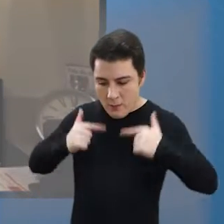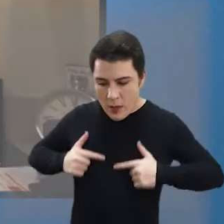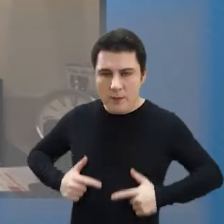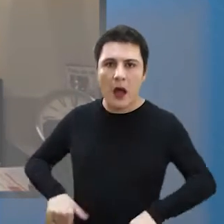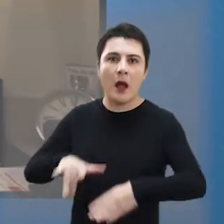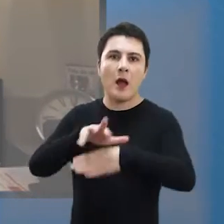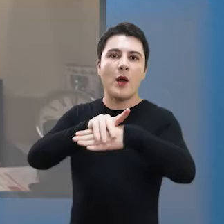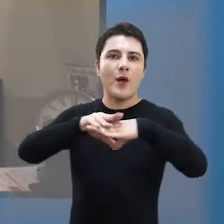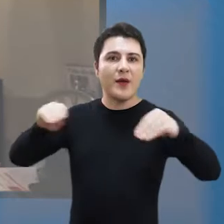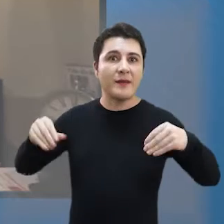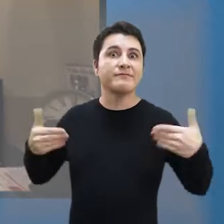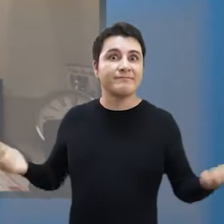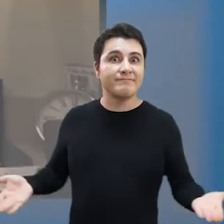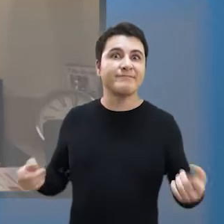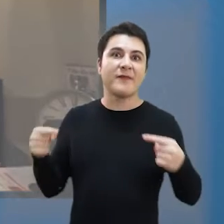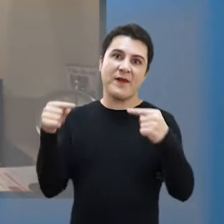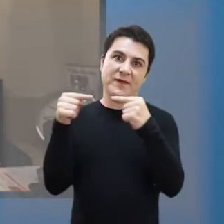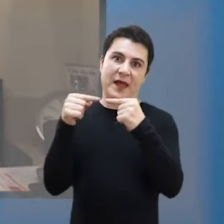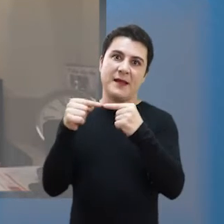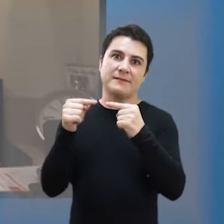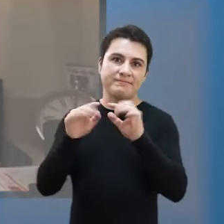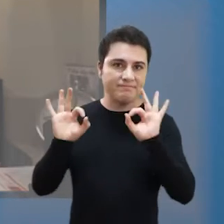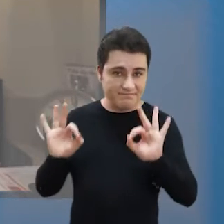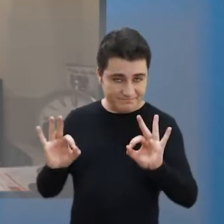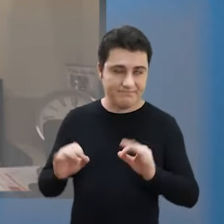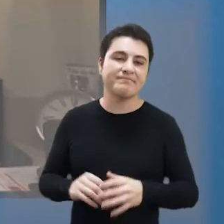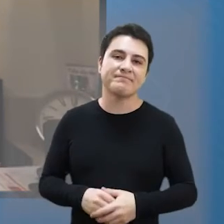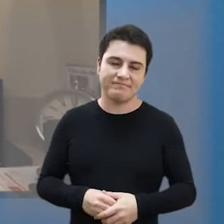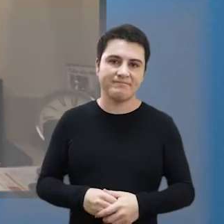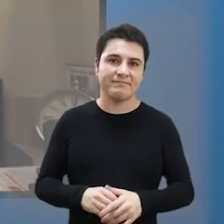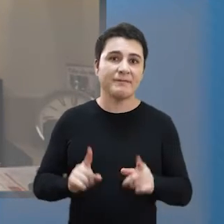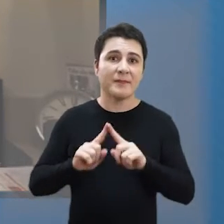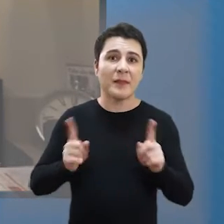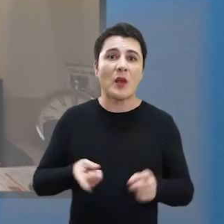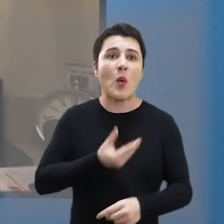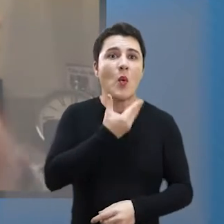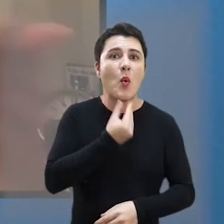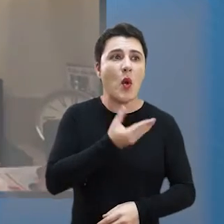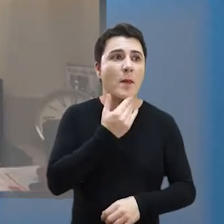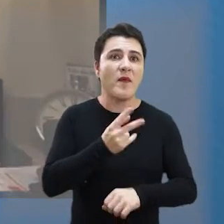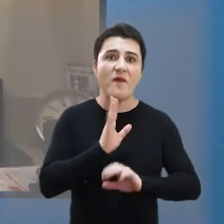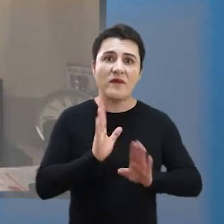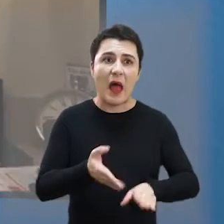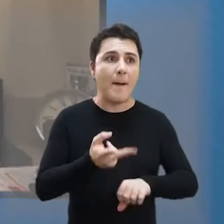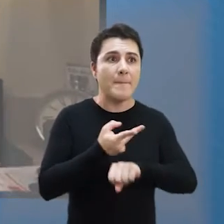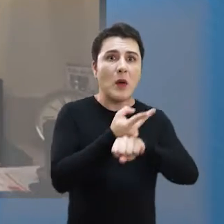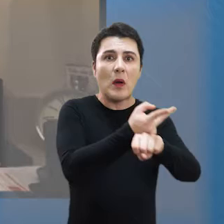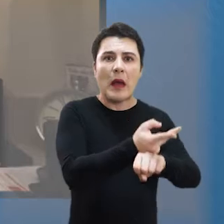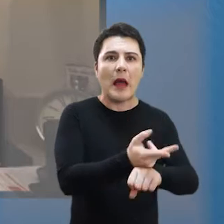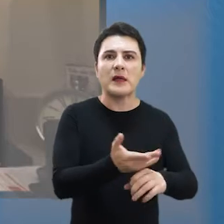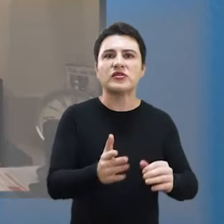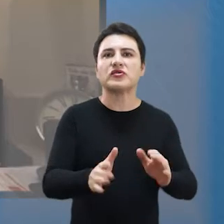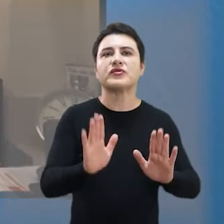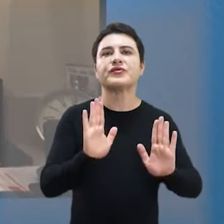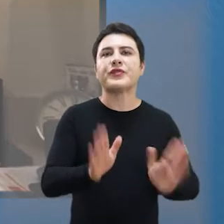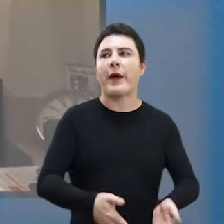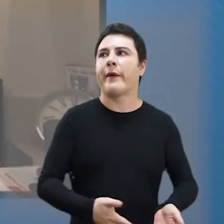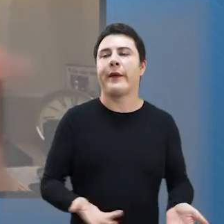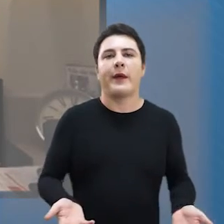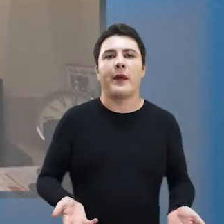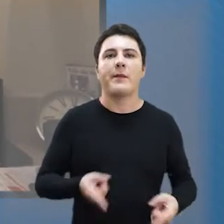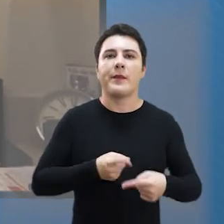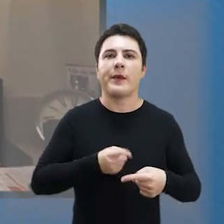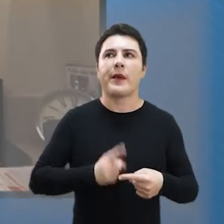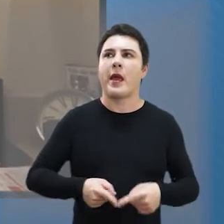se tratar e se curar. Esse que eu acho que é o verdadeiro tema. Não adianta o homem procurar já quando ele já está